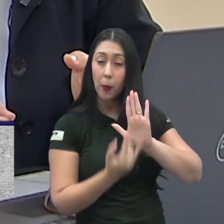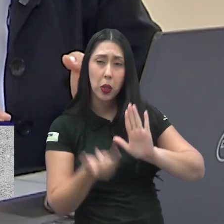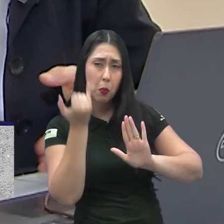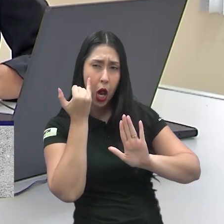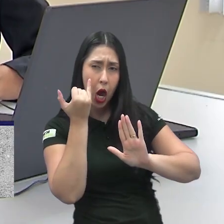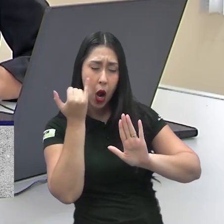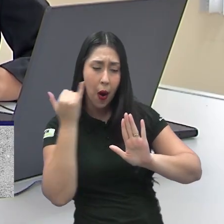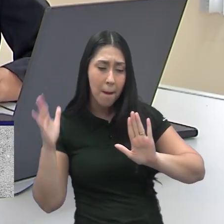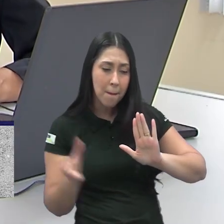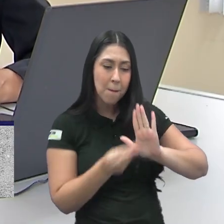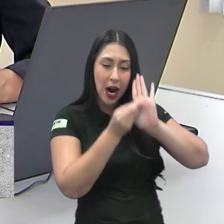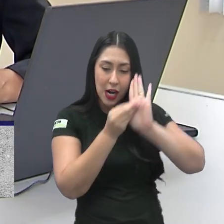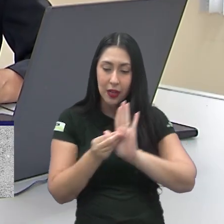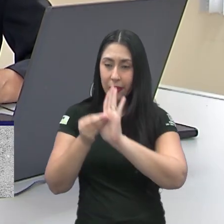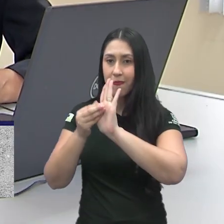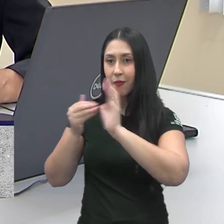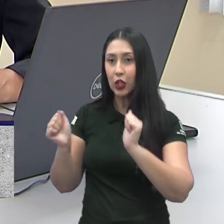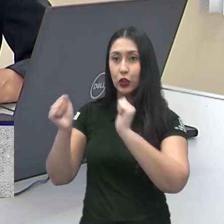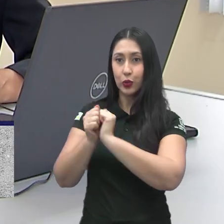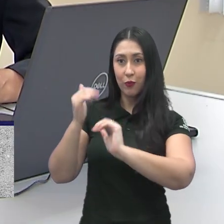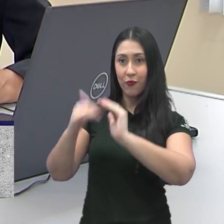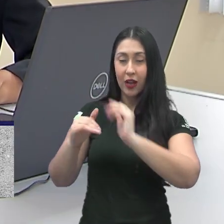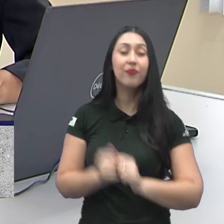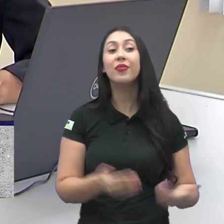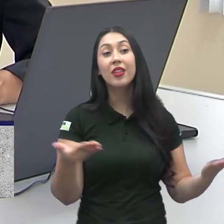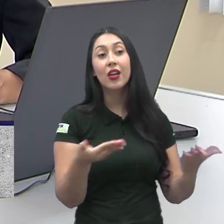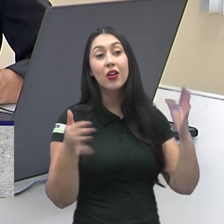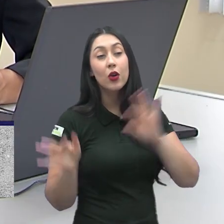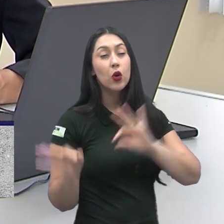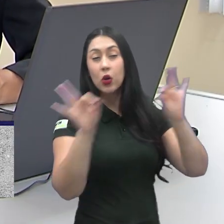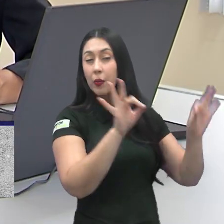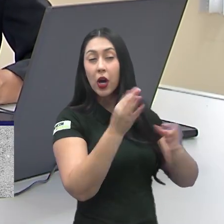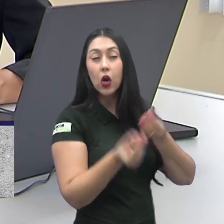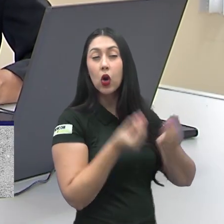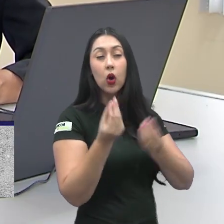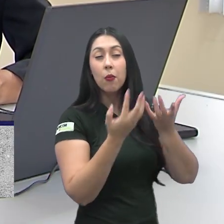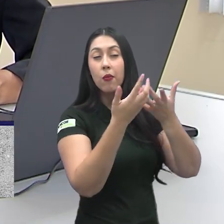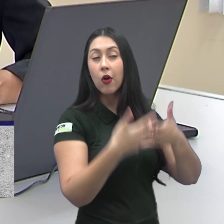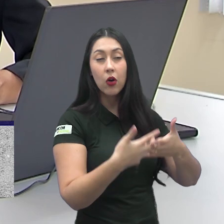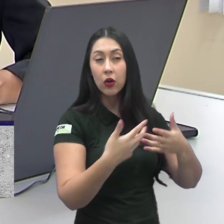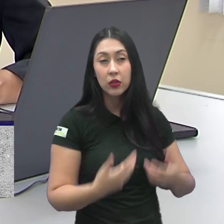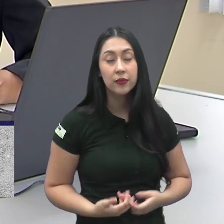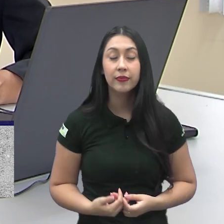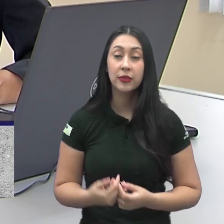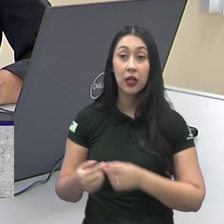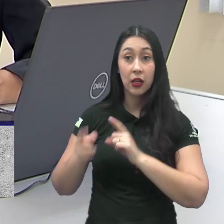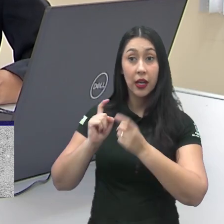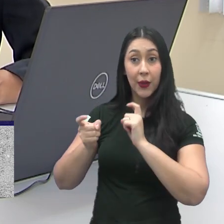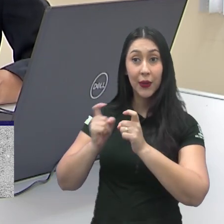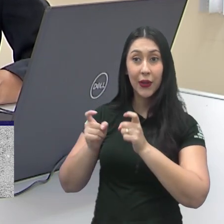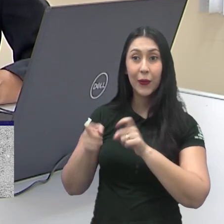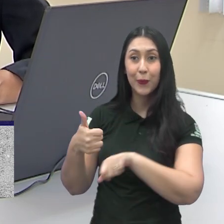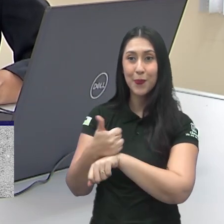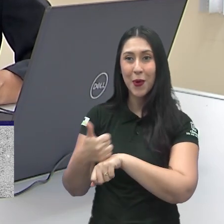importação aérea. Então agora a gente vai acompanhar, né, o próximo passo, você citou um pouquinho dessa reunião, né, como é que vai funcionar? A reunião vai